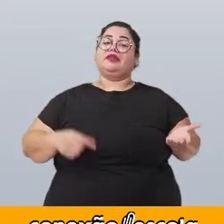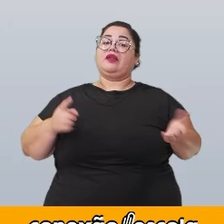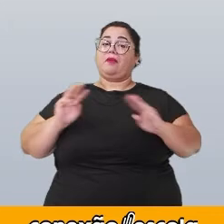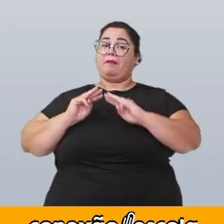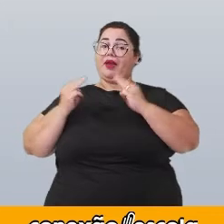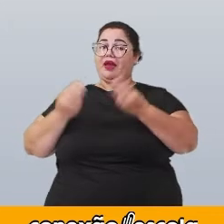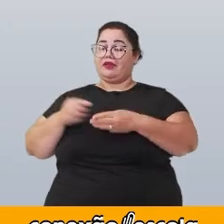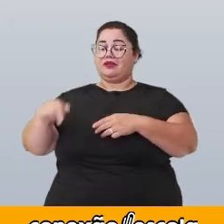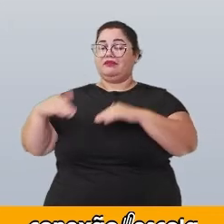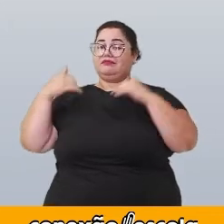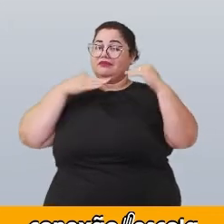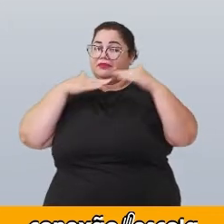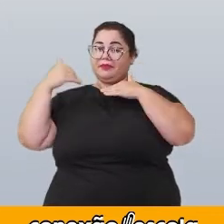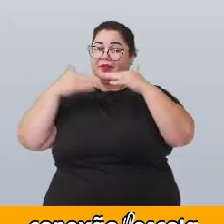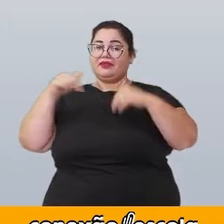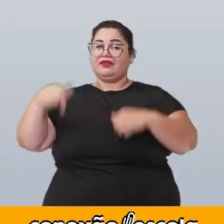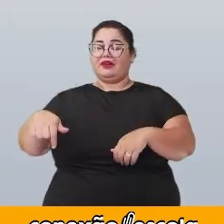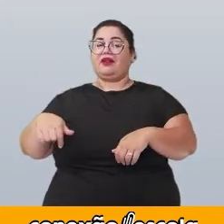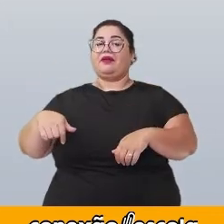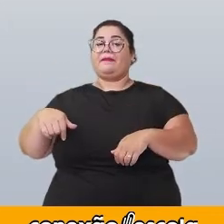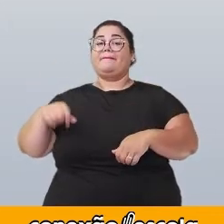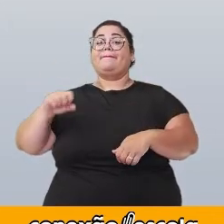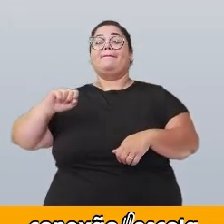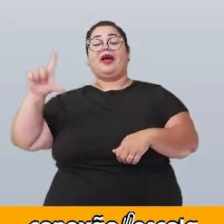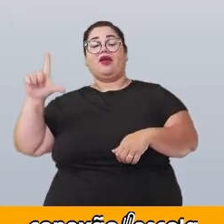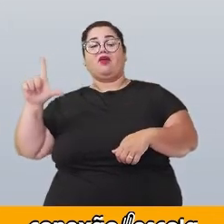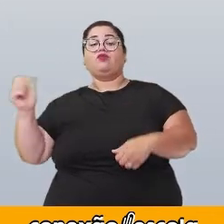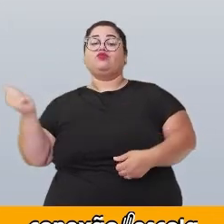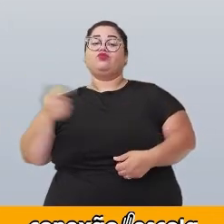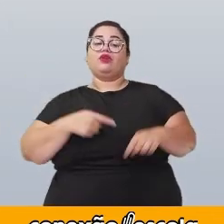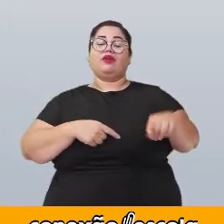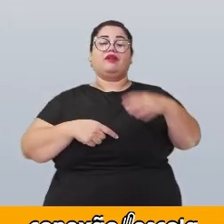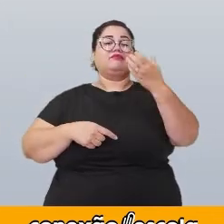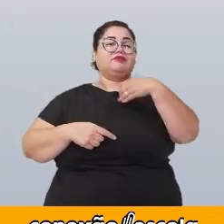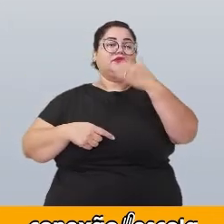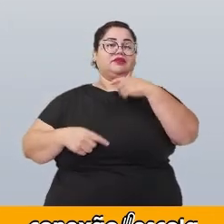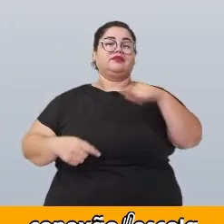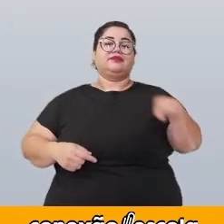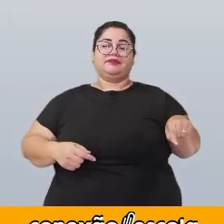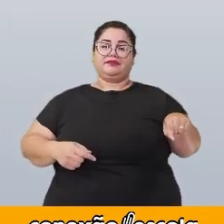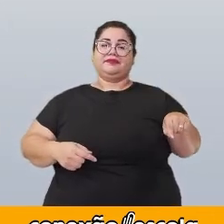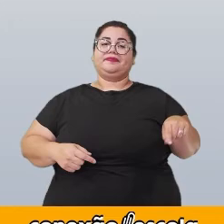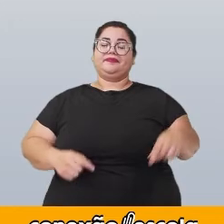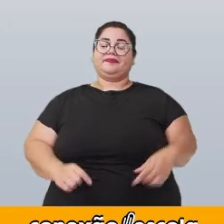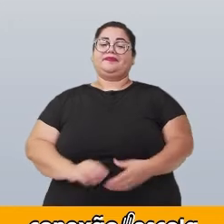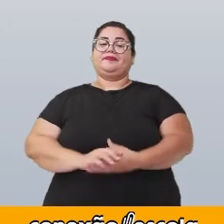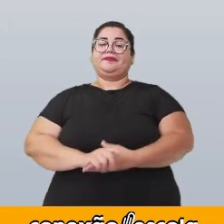a massa da melancia é maior que a massa da maçã.